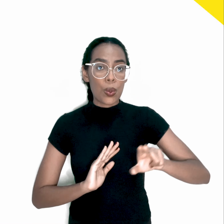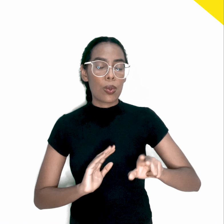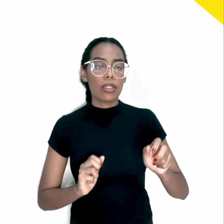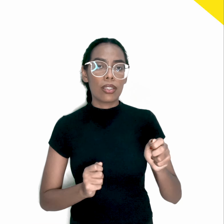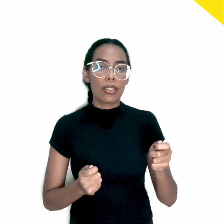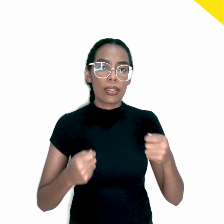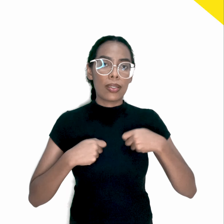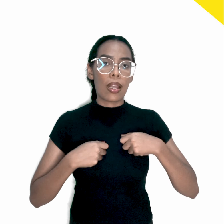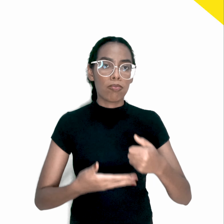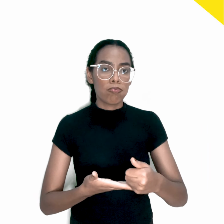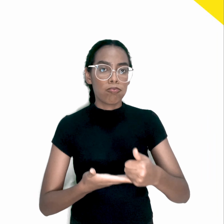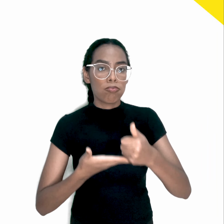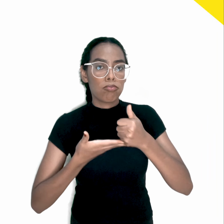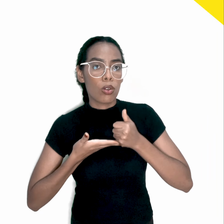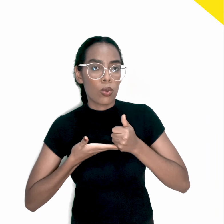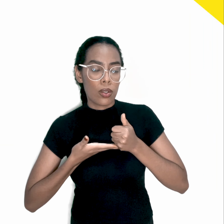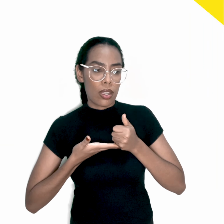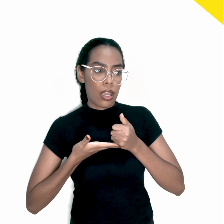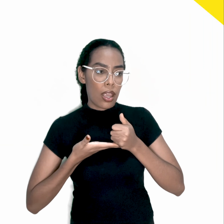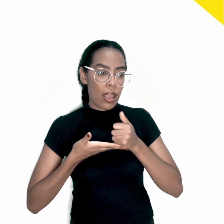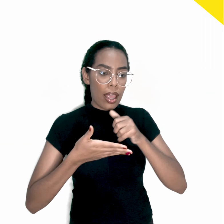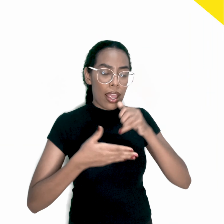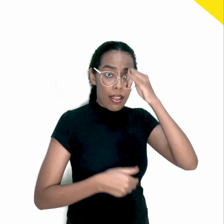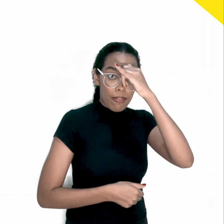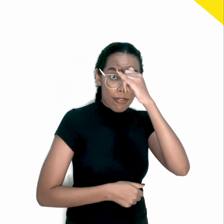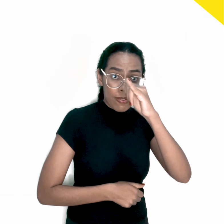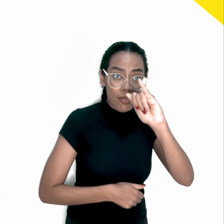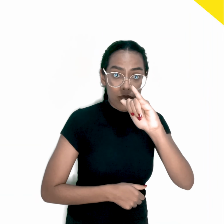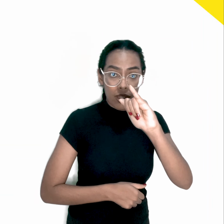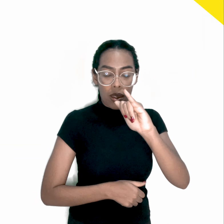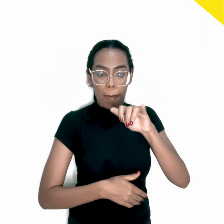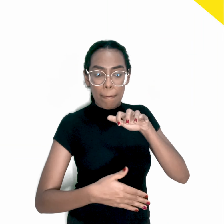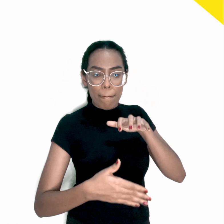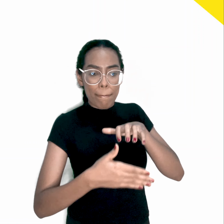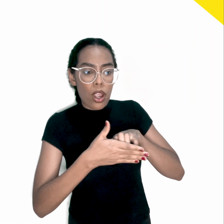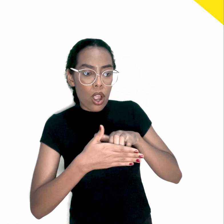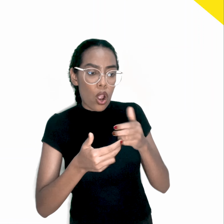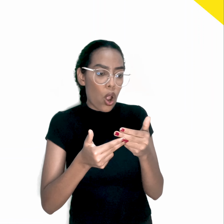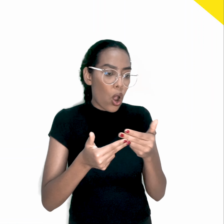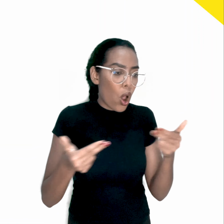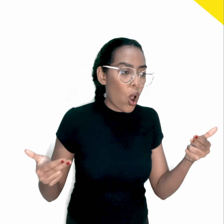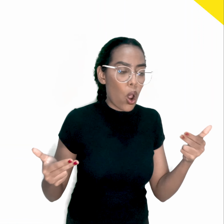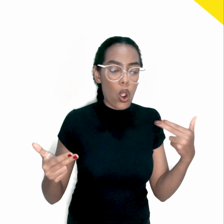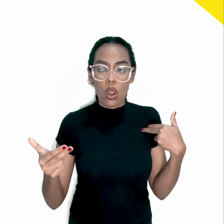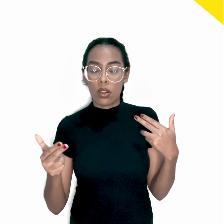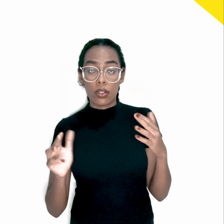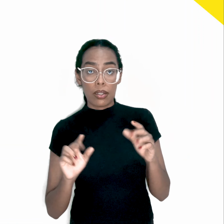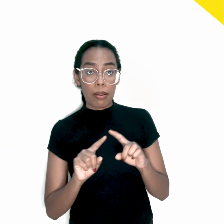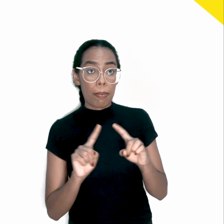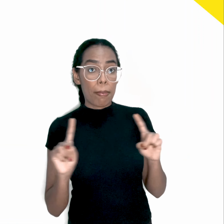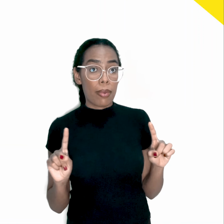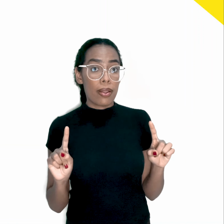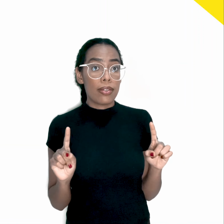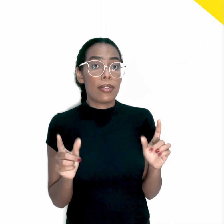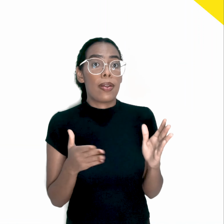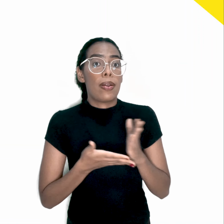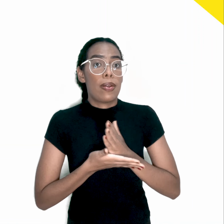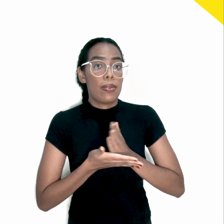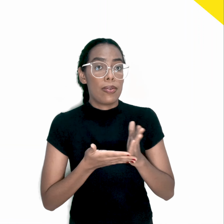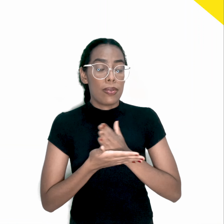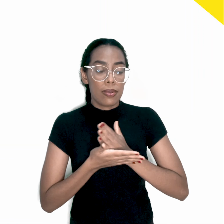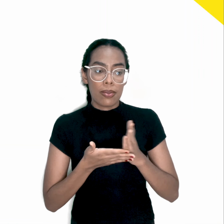deficiência visual E servem para evitar possíveis acidentes e colisões Contudo, nem todos